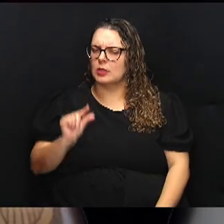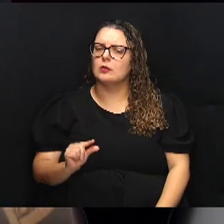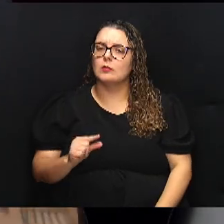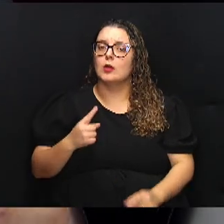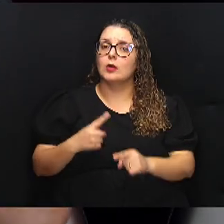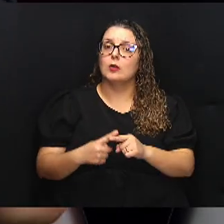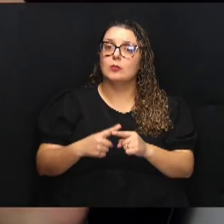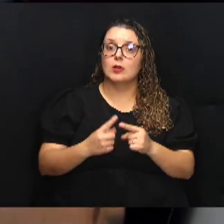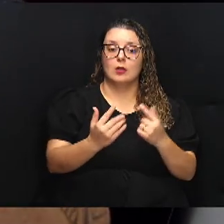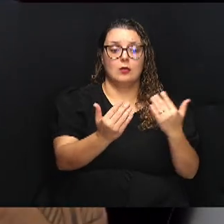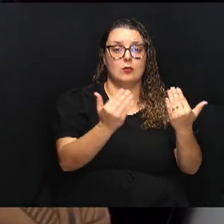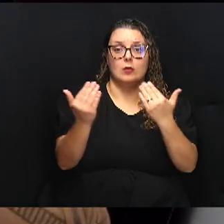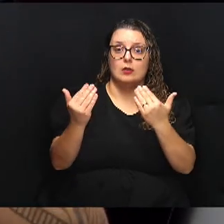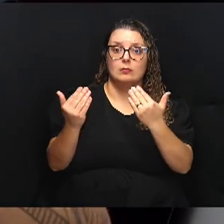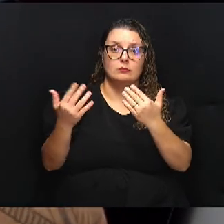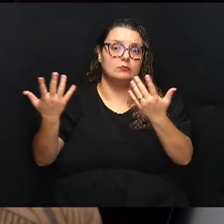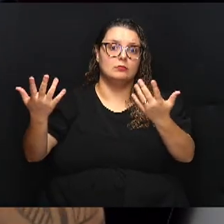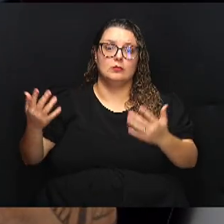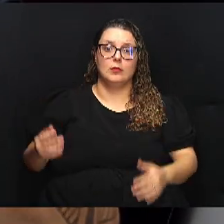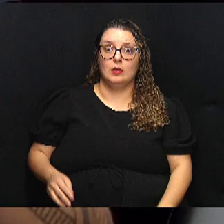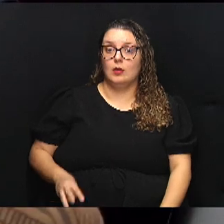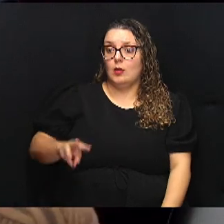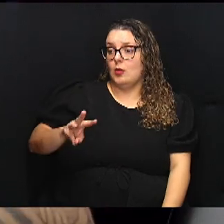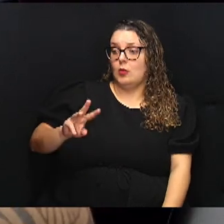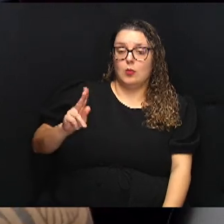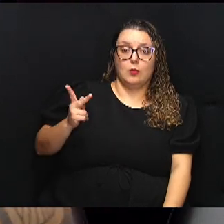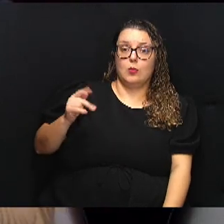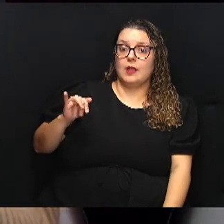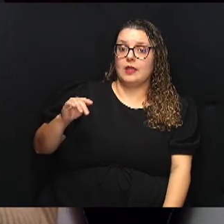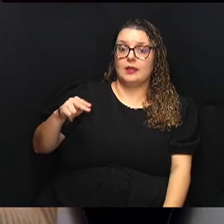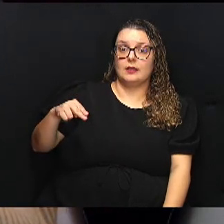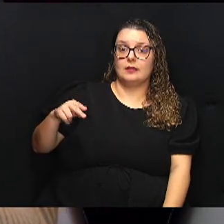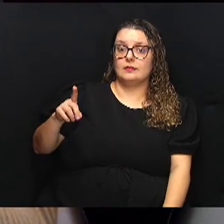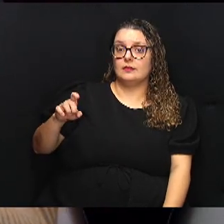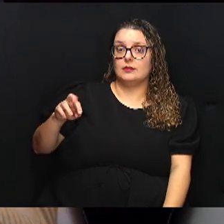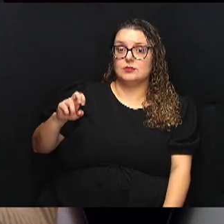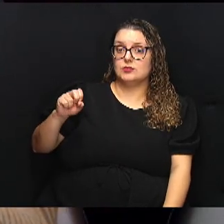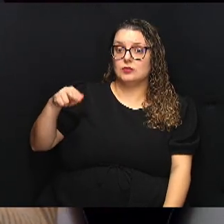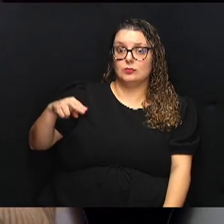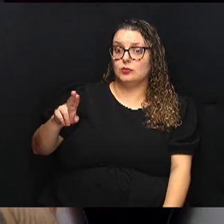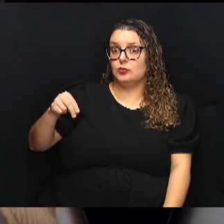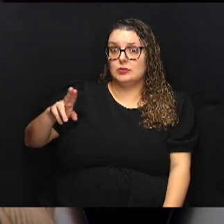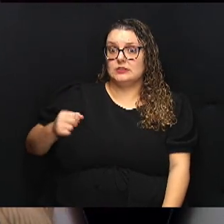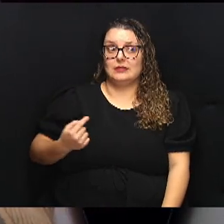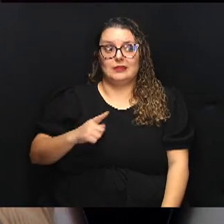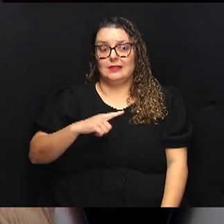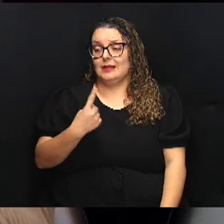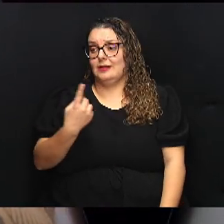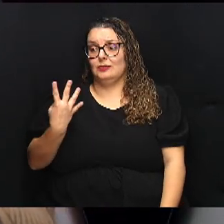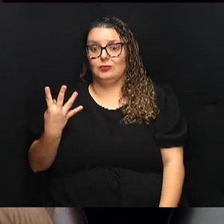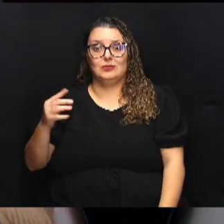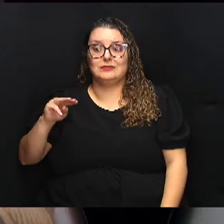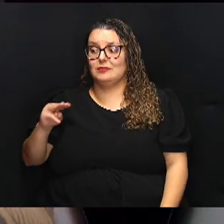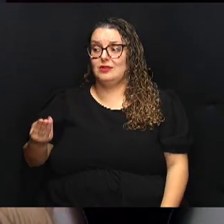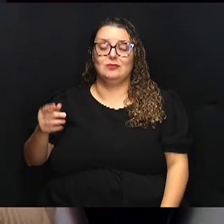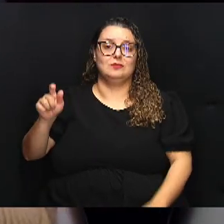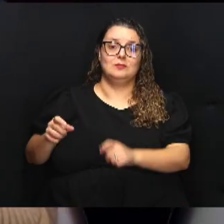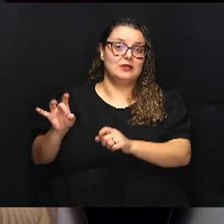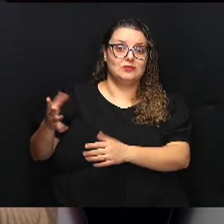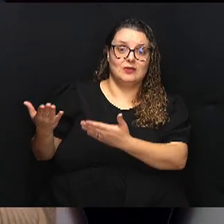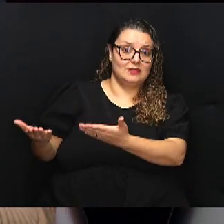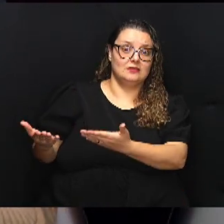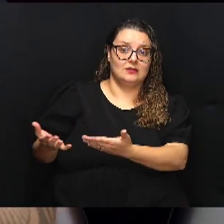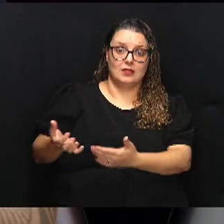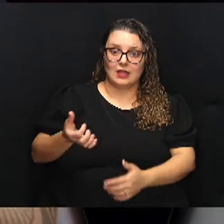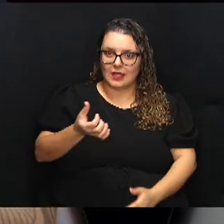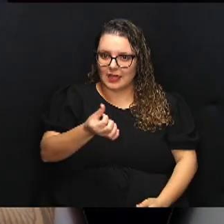se comparando com, sei lá, o Whindersson Nunes, que tem 14 milhões de seguidores, mas é só ele. Aquela meia dúzia de